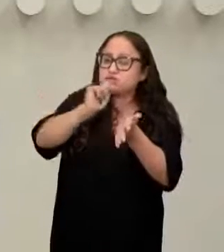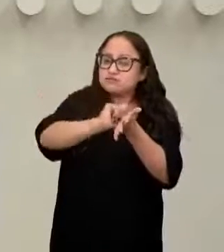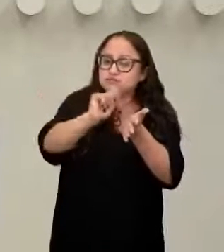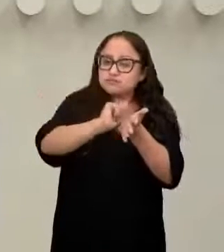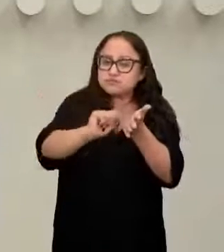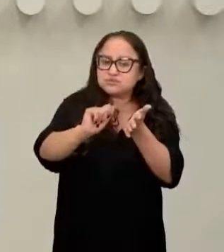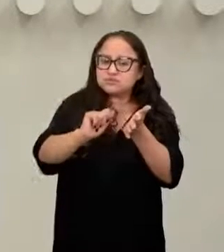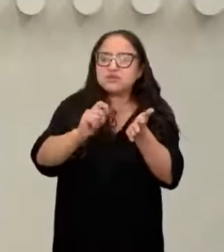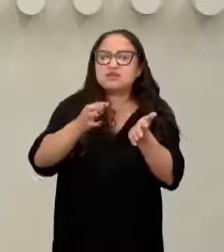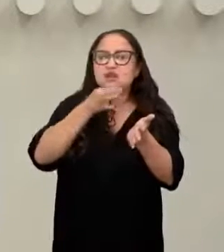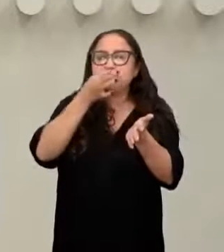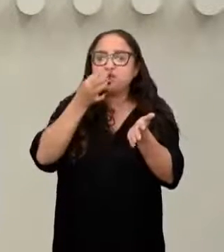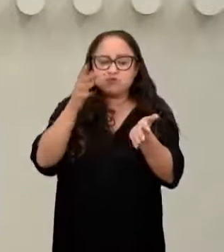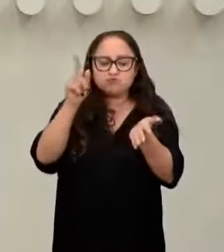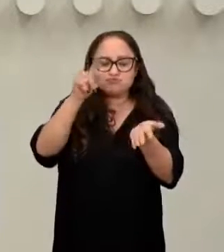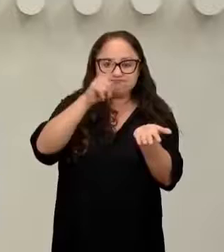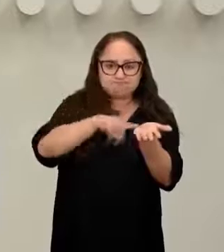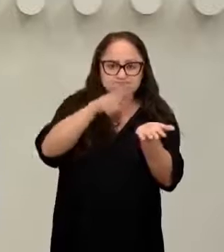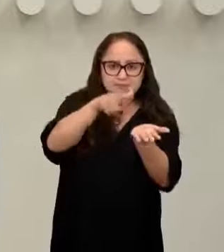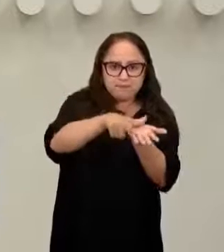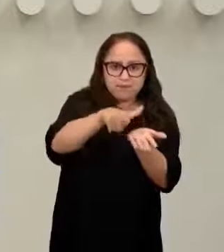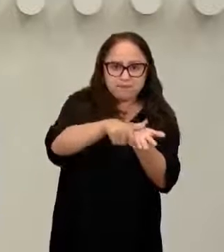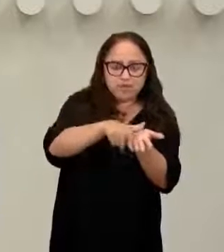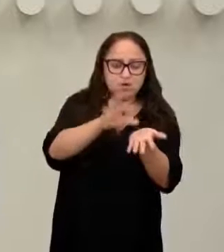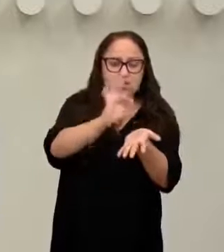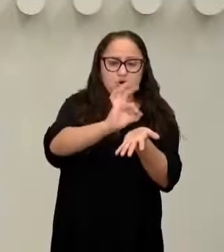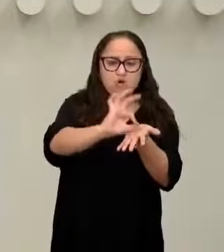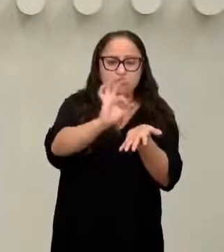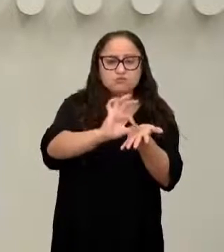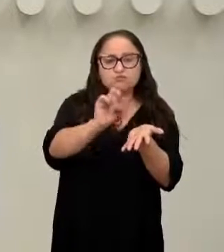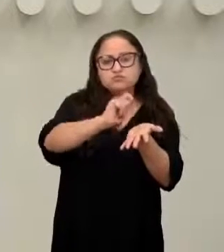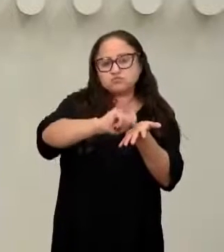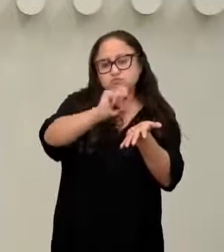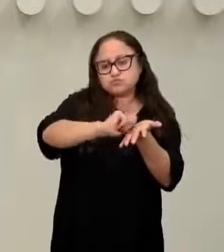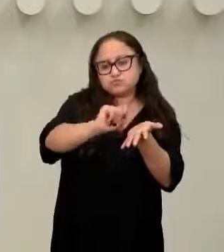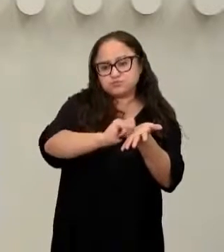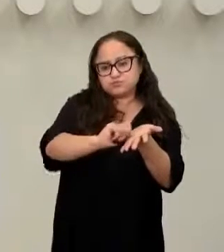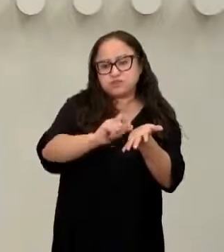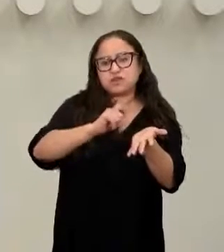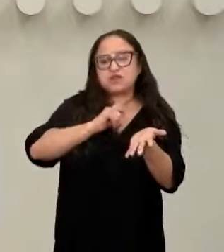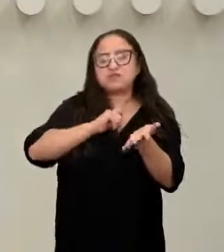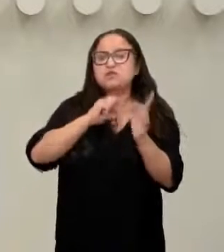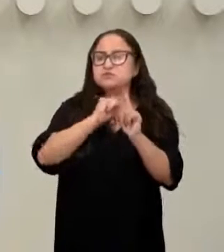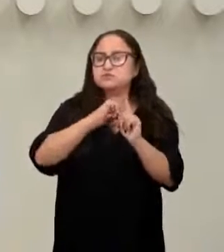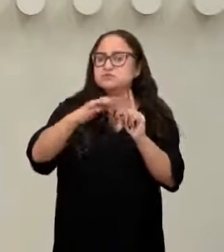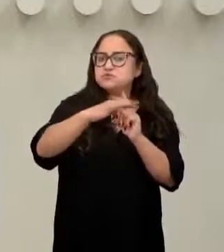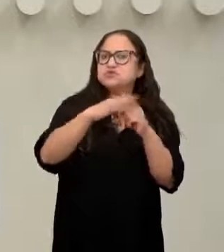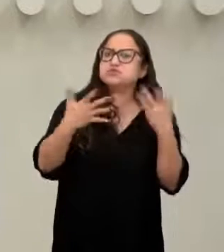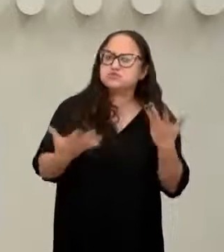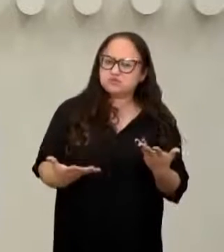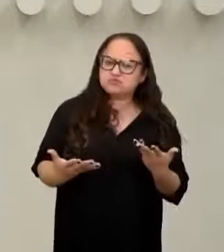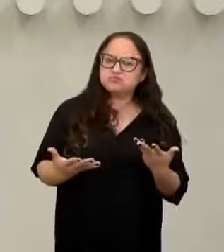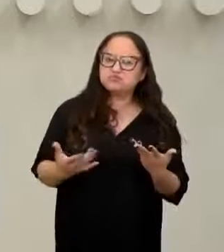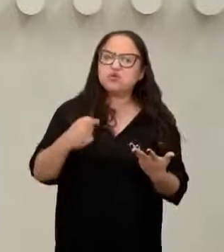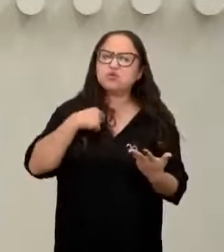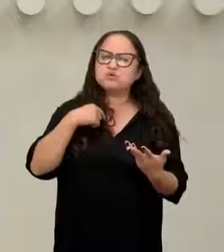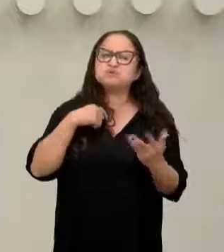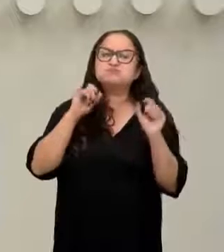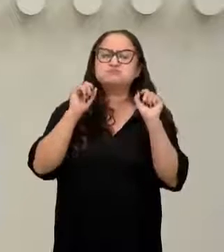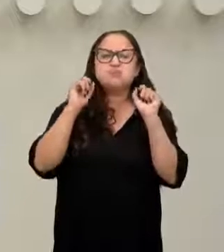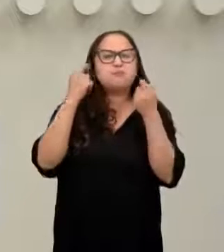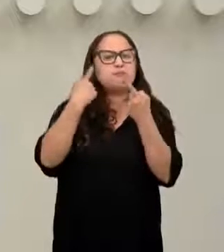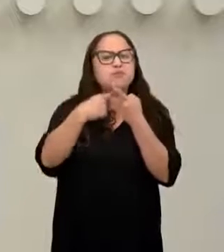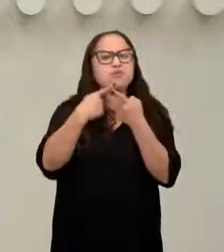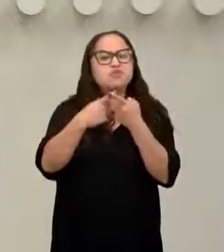de artigo de opinião. E o que é um artigo de opinião? É um texto de opinião com uma função social. Por que eu não estou falando